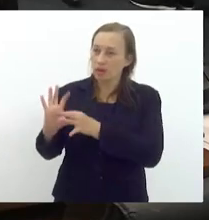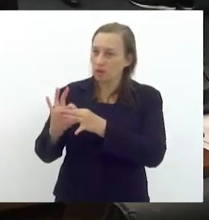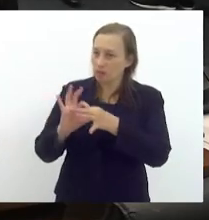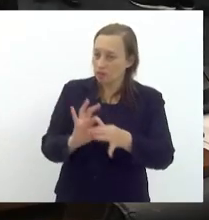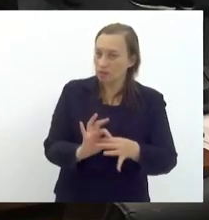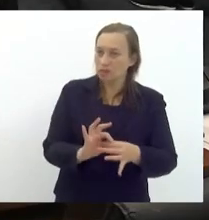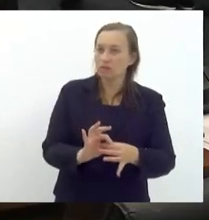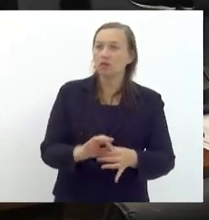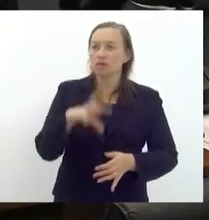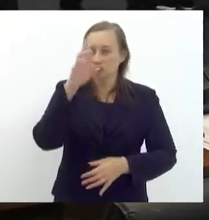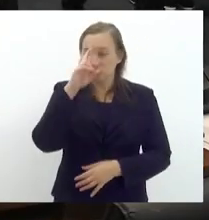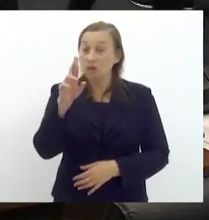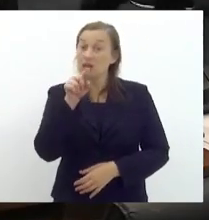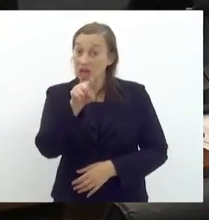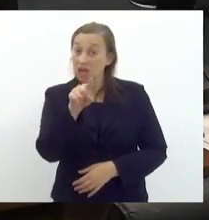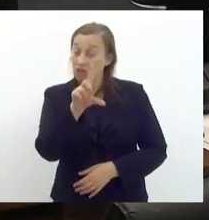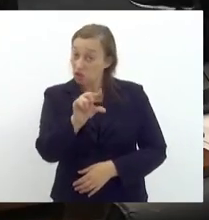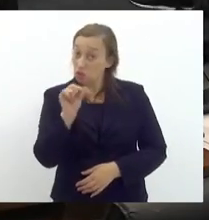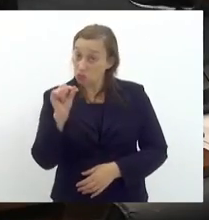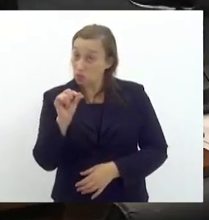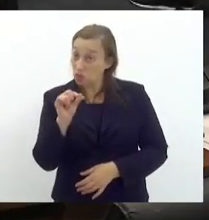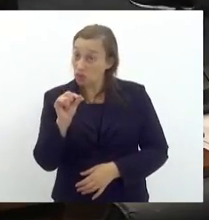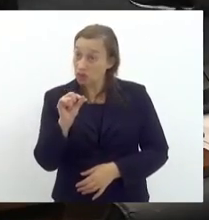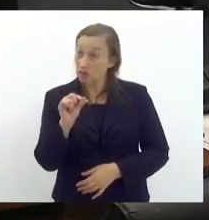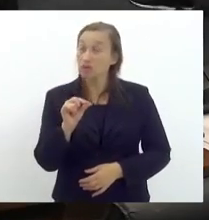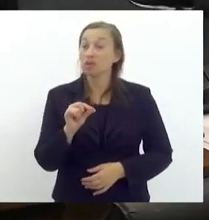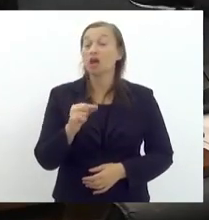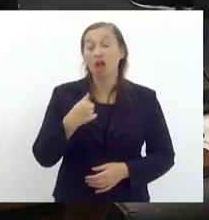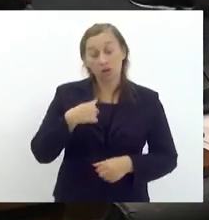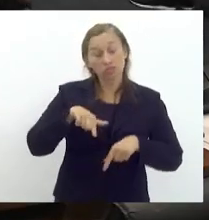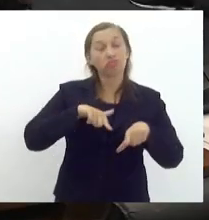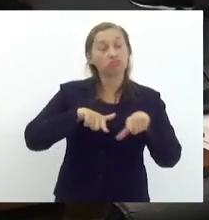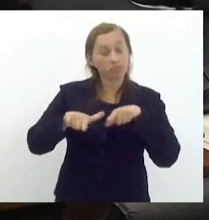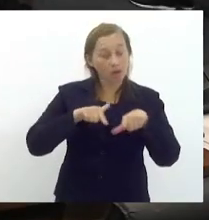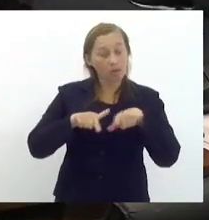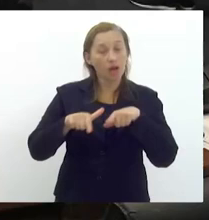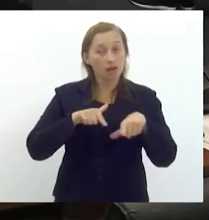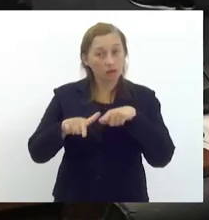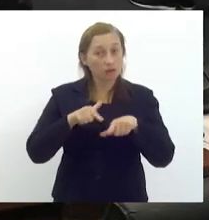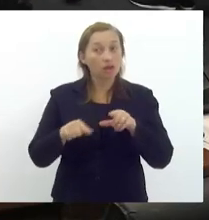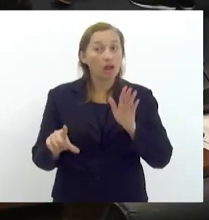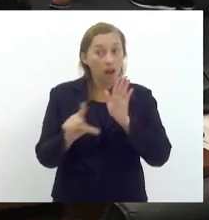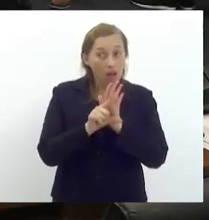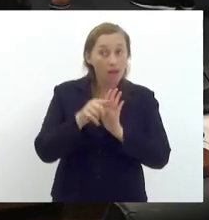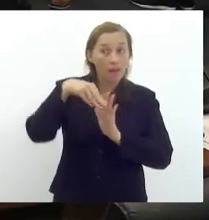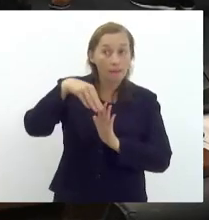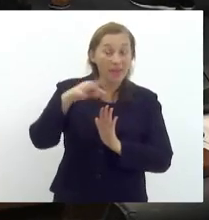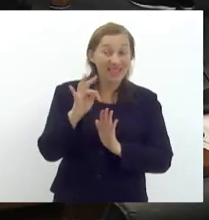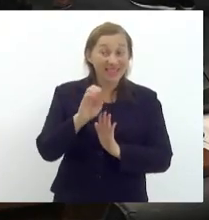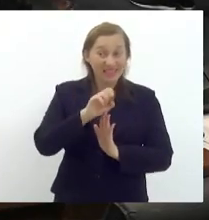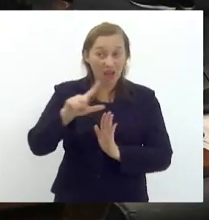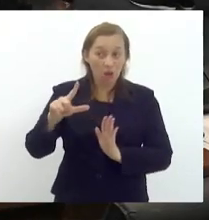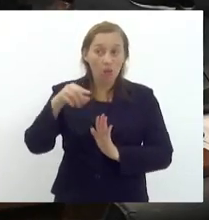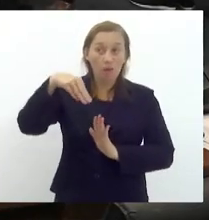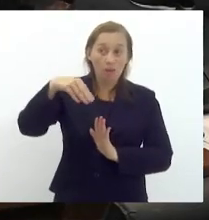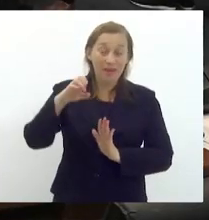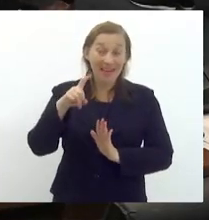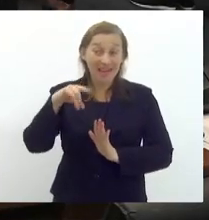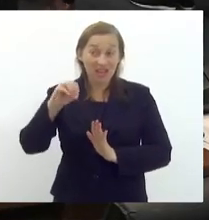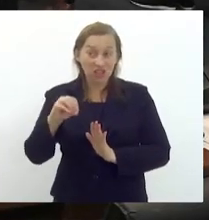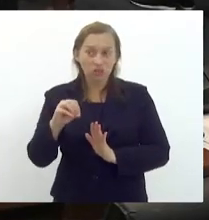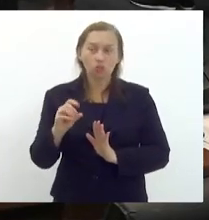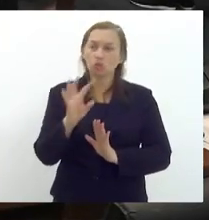que nessa decisão E eu trabalhei na lei do Metal mecânico o